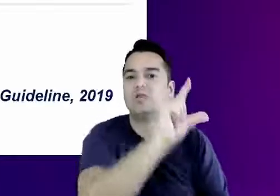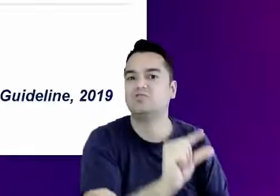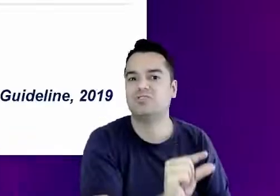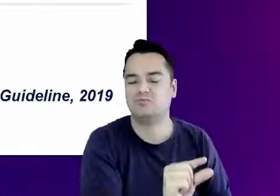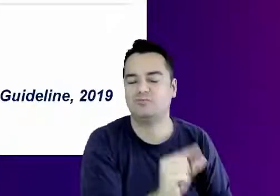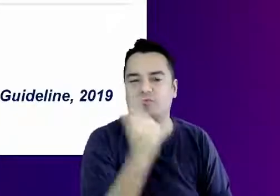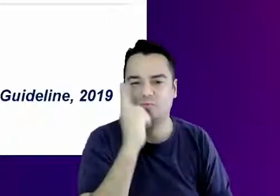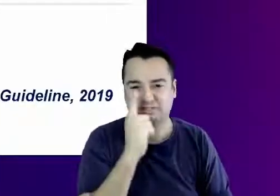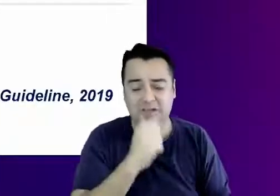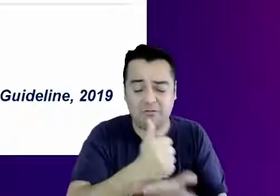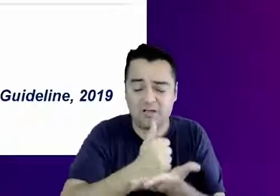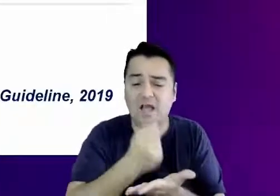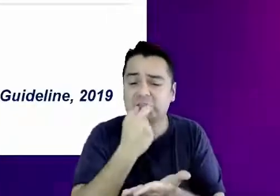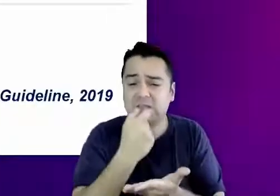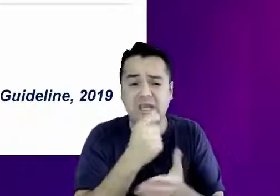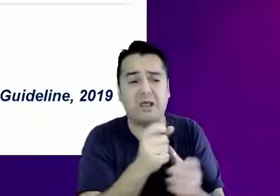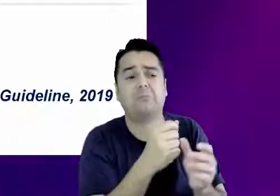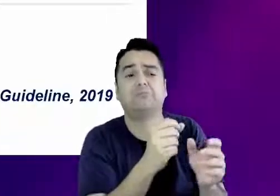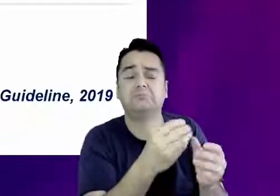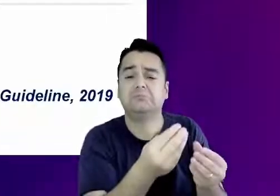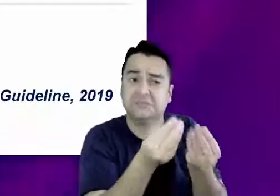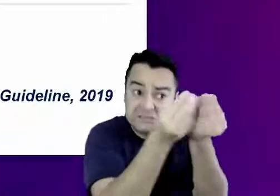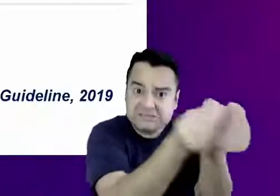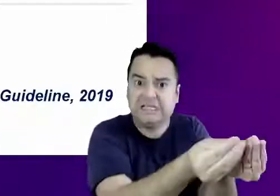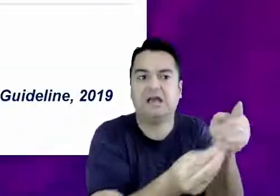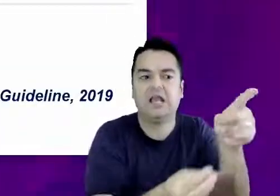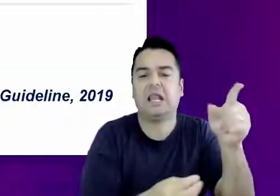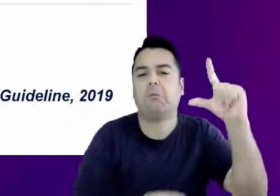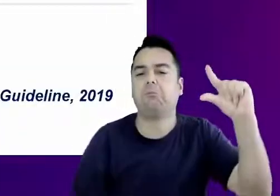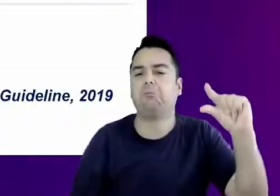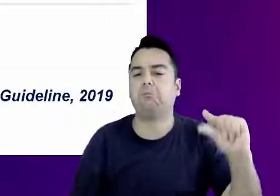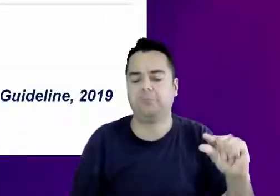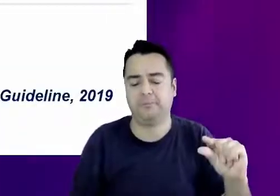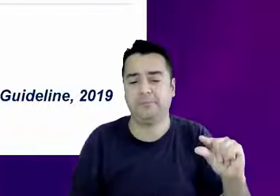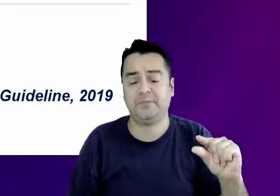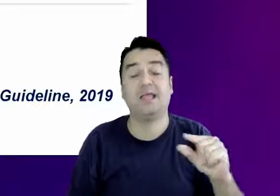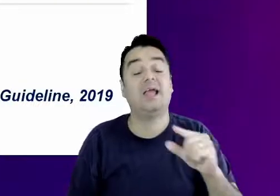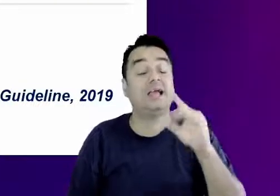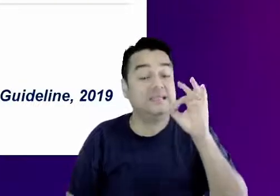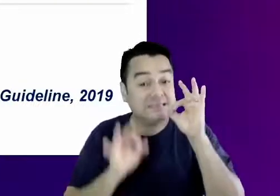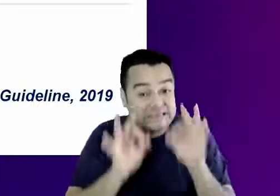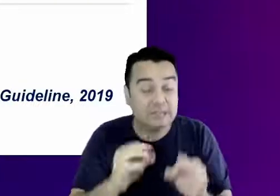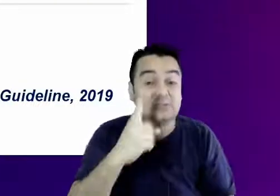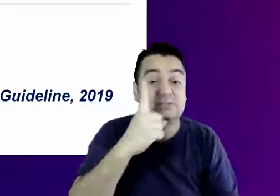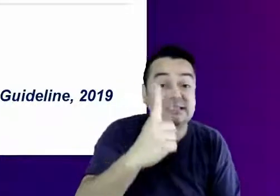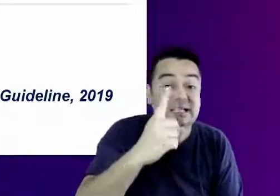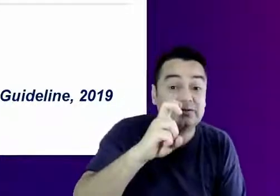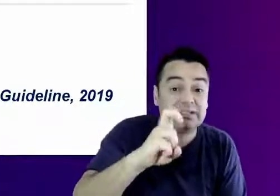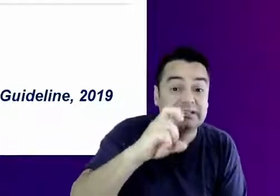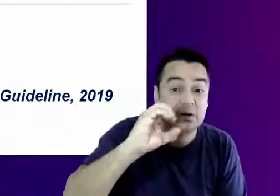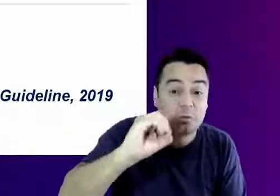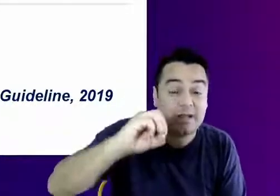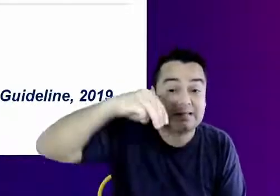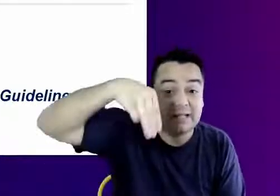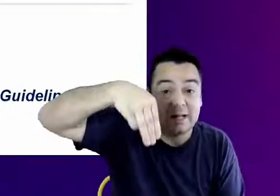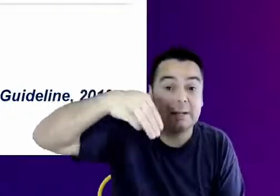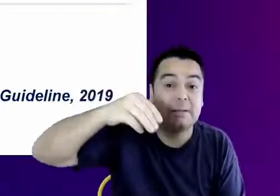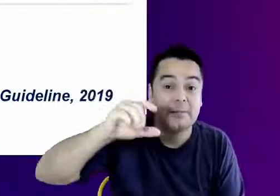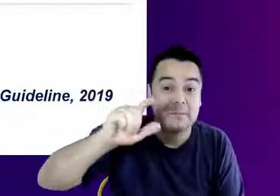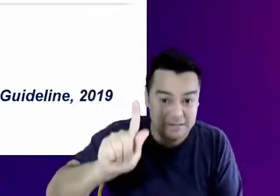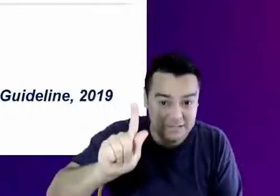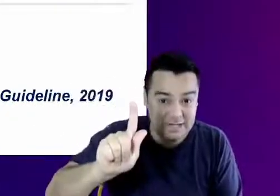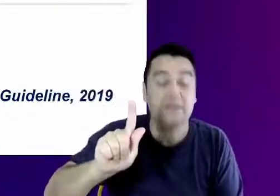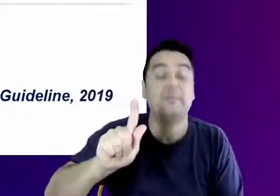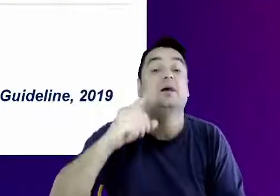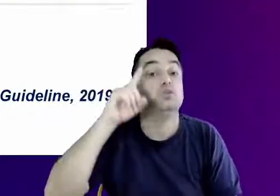esses pacientes. A dose ideal é de 150 miligramas por dia, a partir aí de 12, 13 semanas do momento do